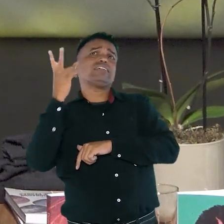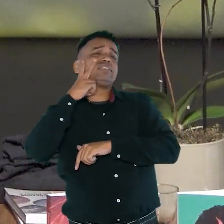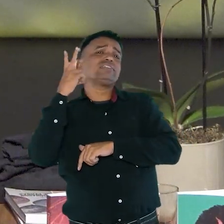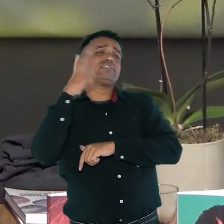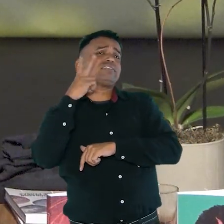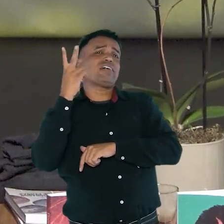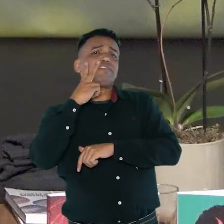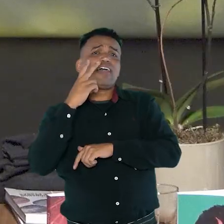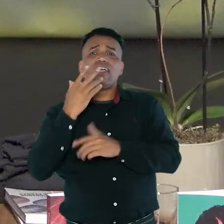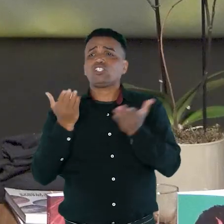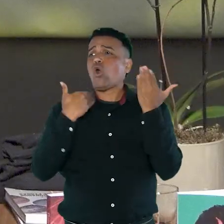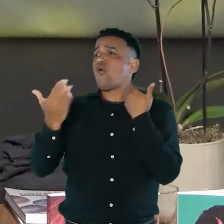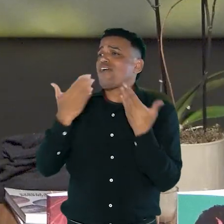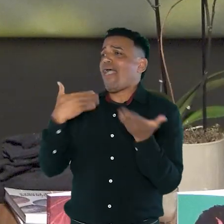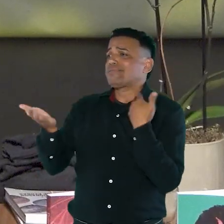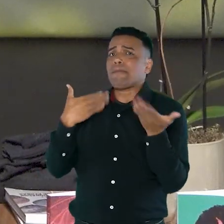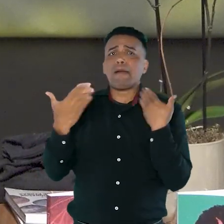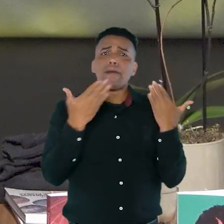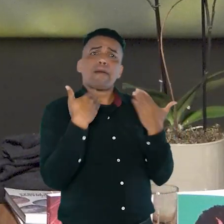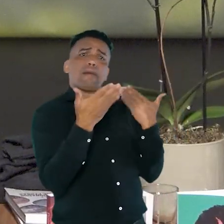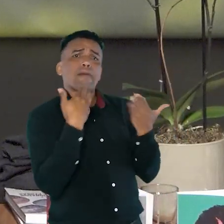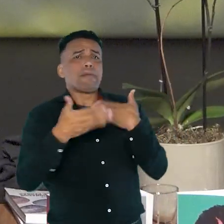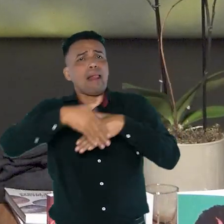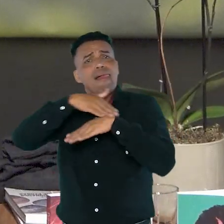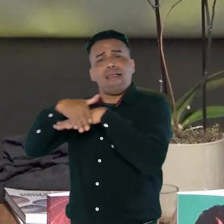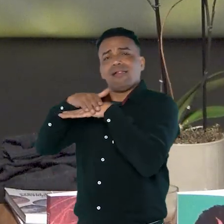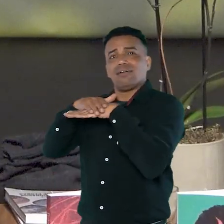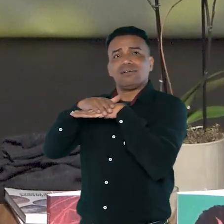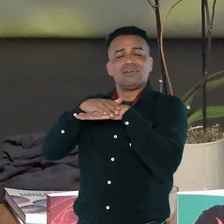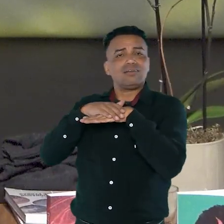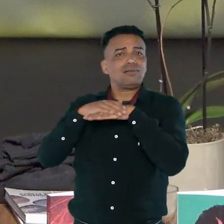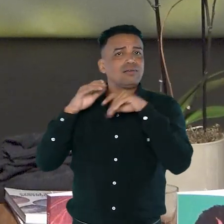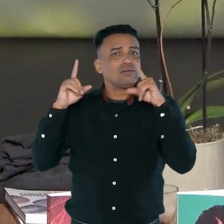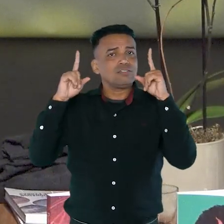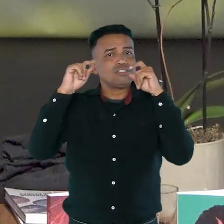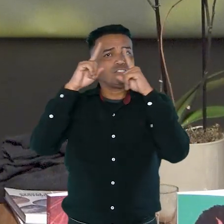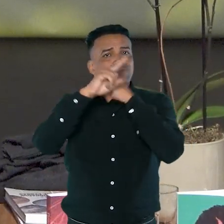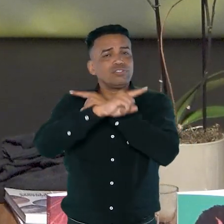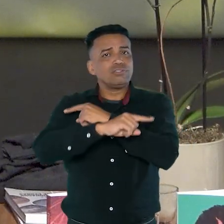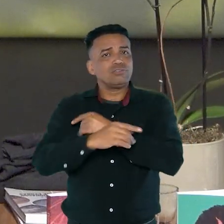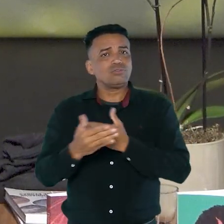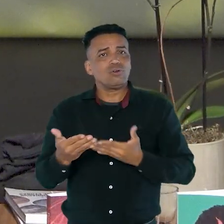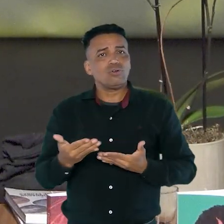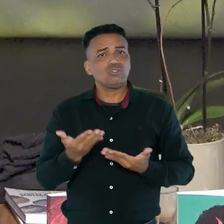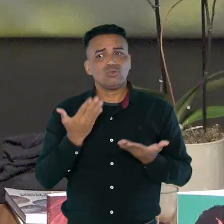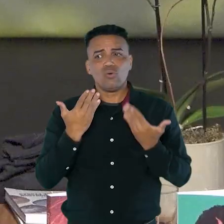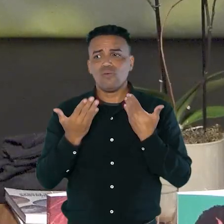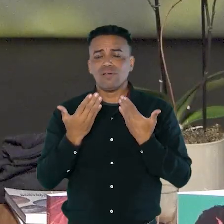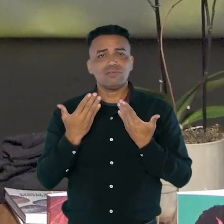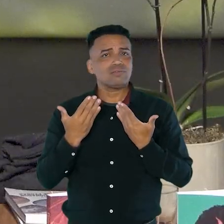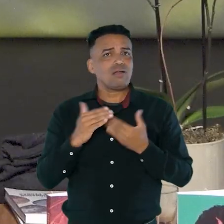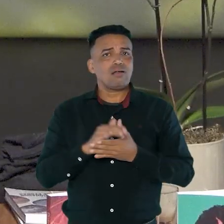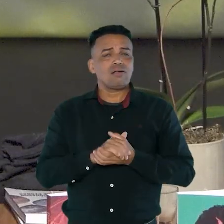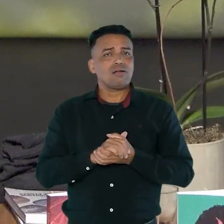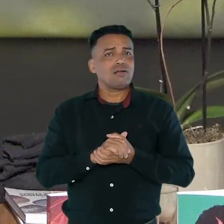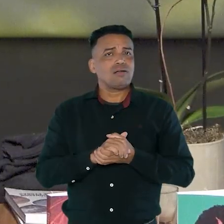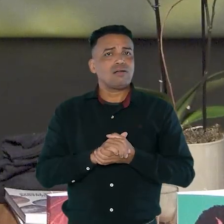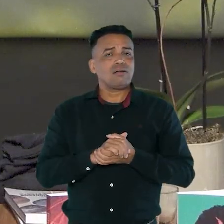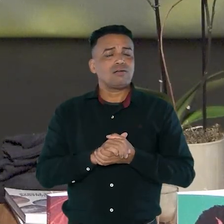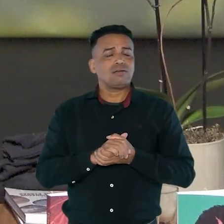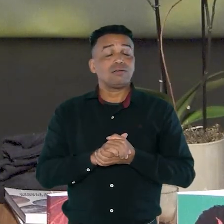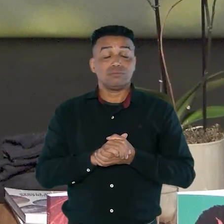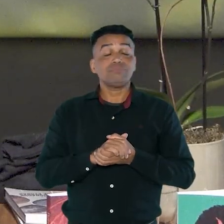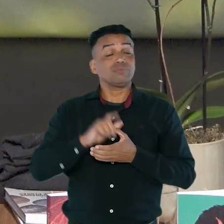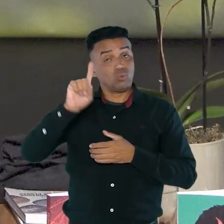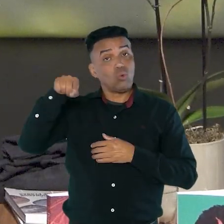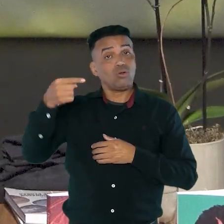sobre aquilo outro. E eu vejo cada dia mais difícil. Você entendeu? E outro lado